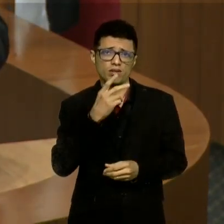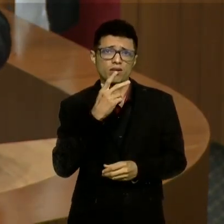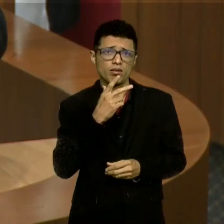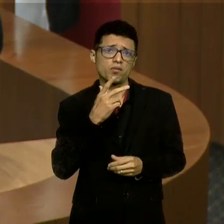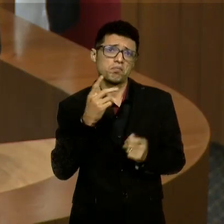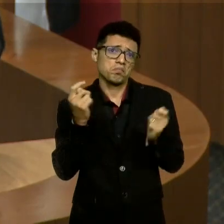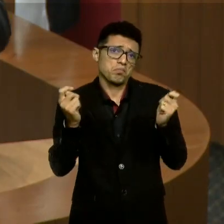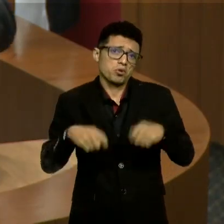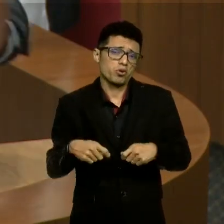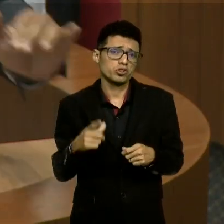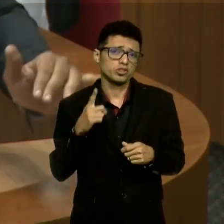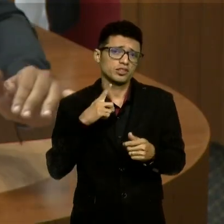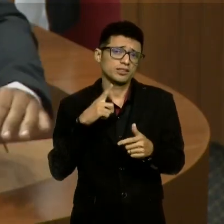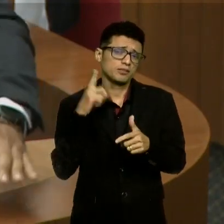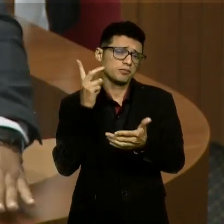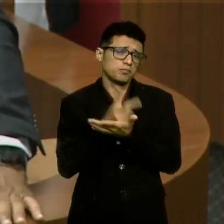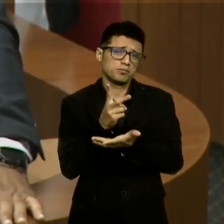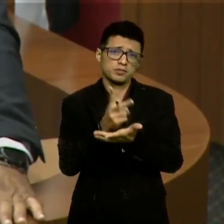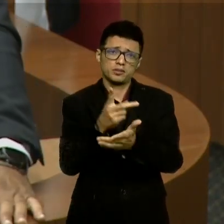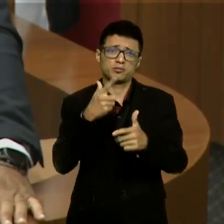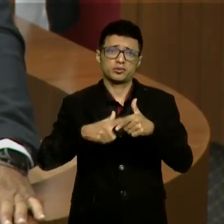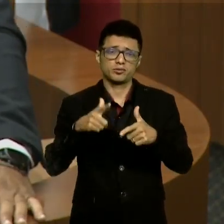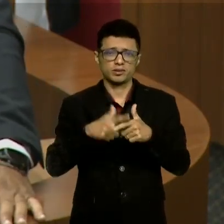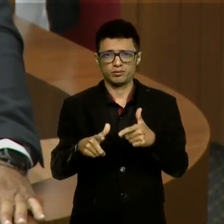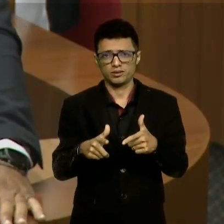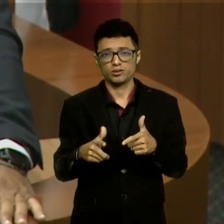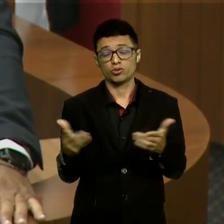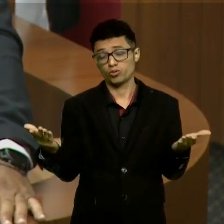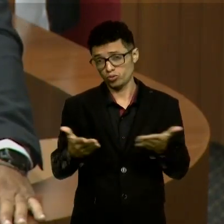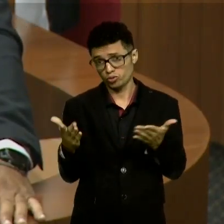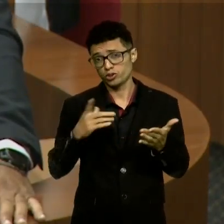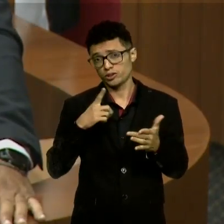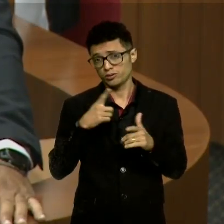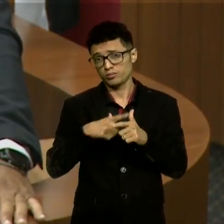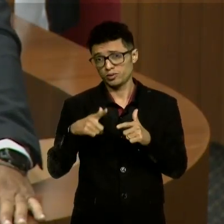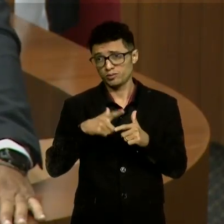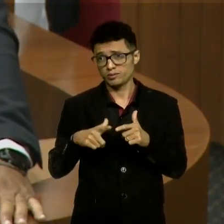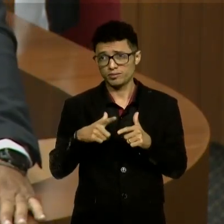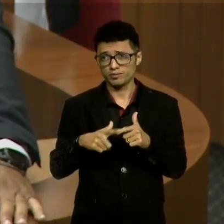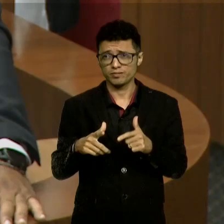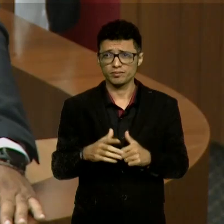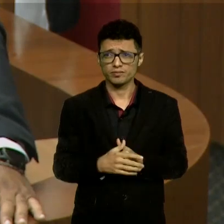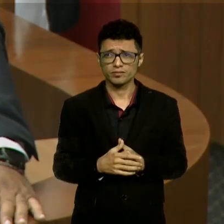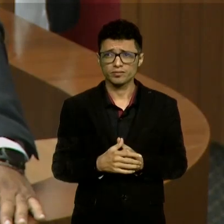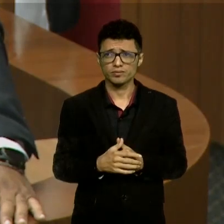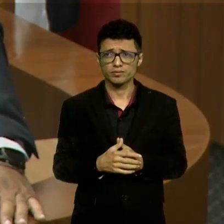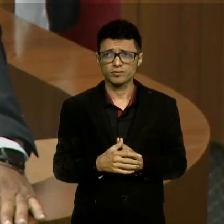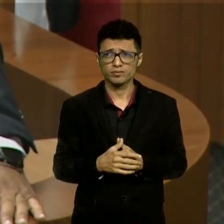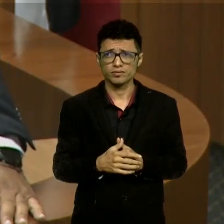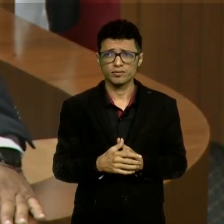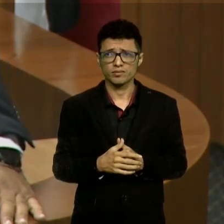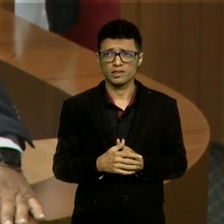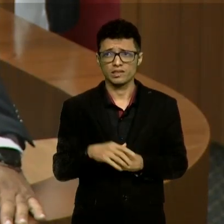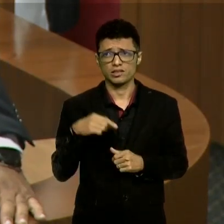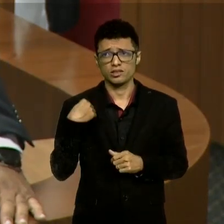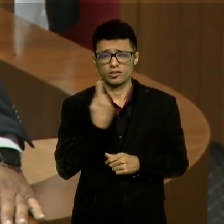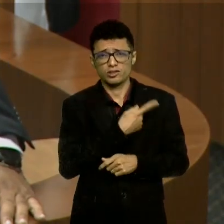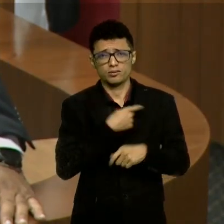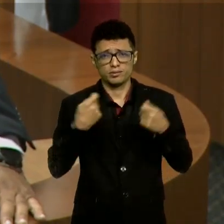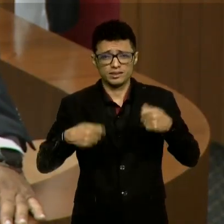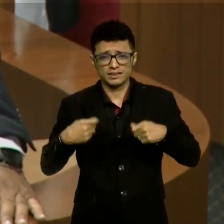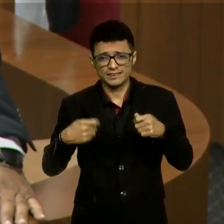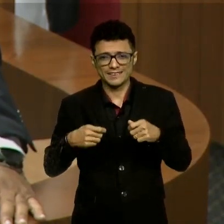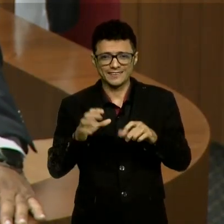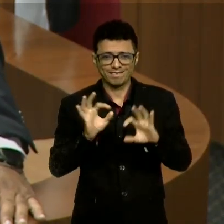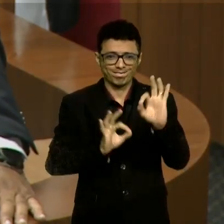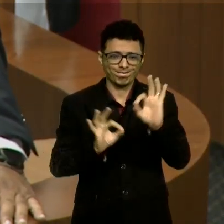problema. É uma problemática que nós temos hoje e que nós temos que nós temos que tratar dentro